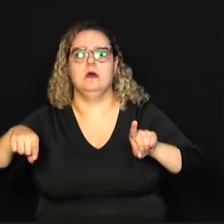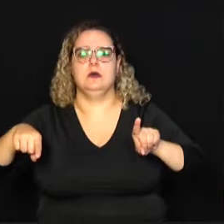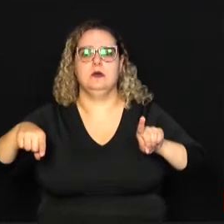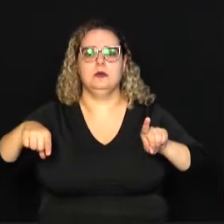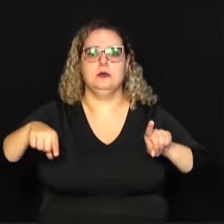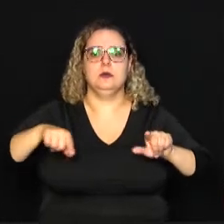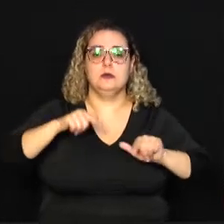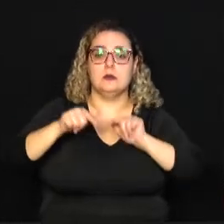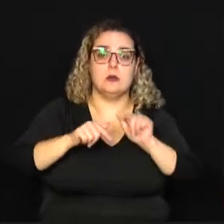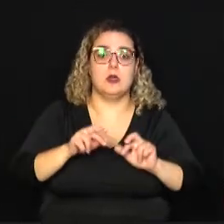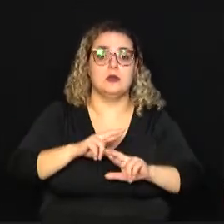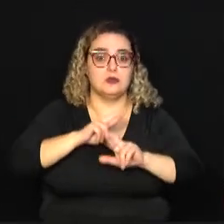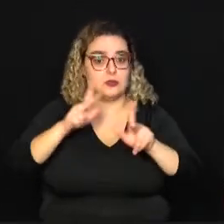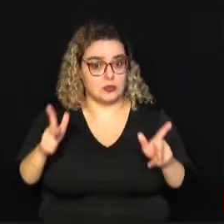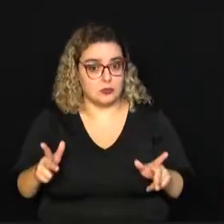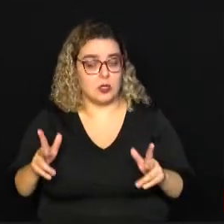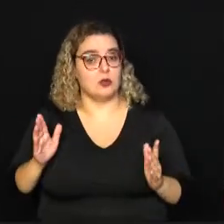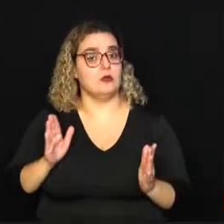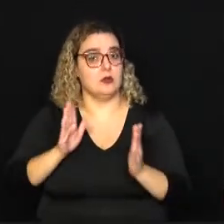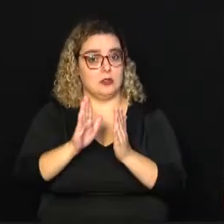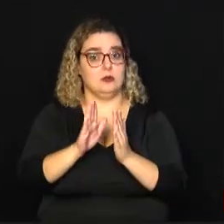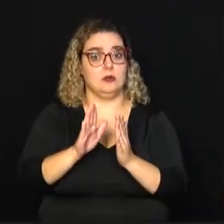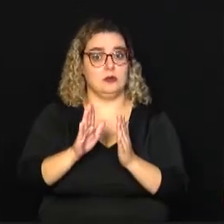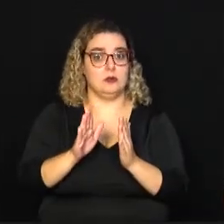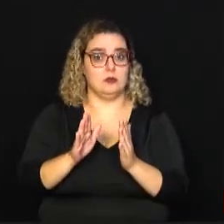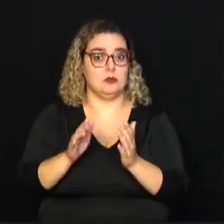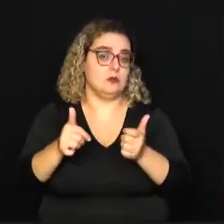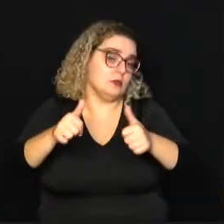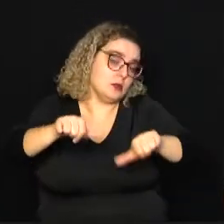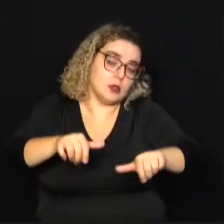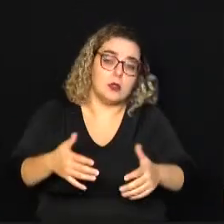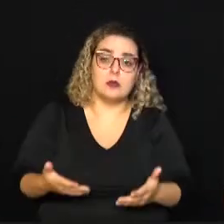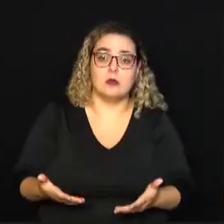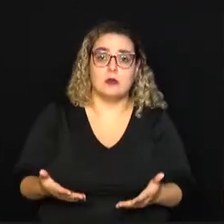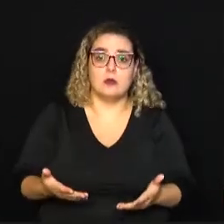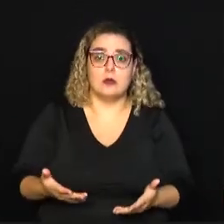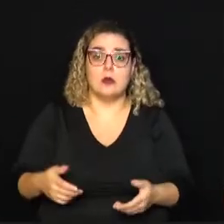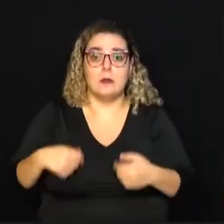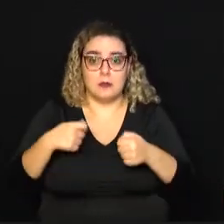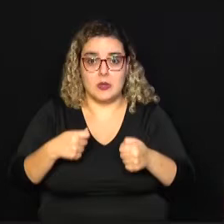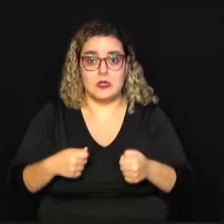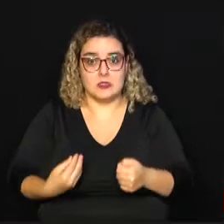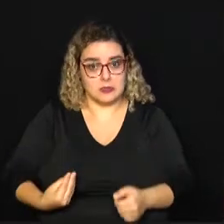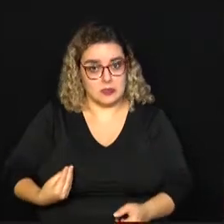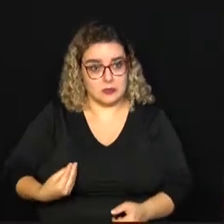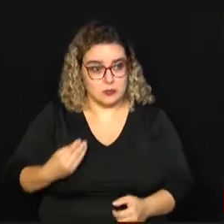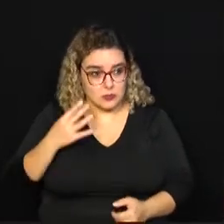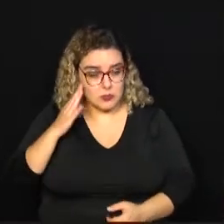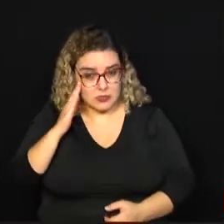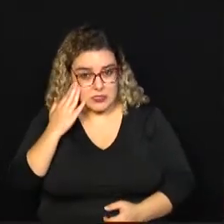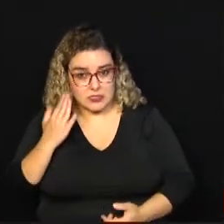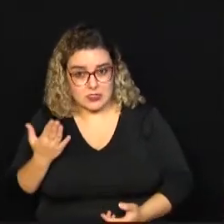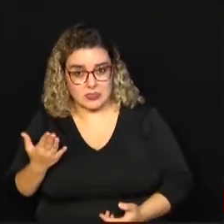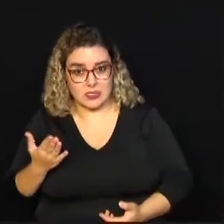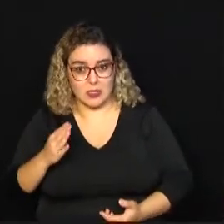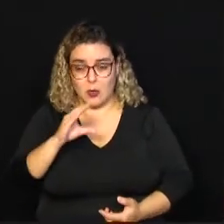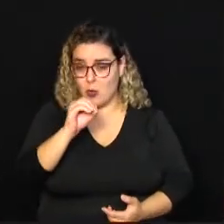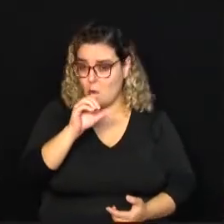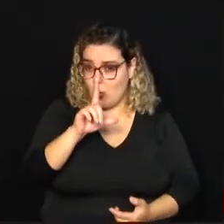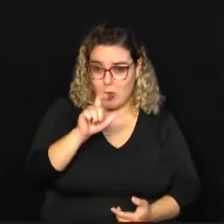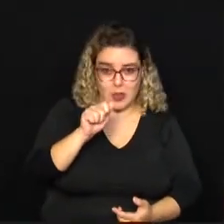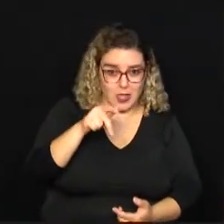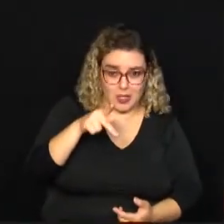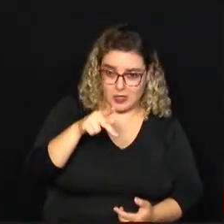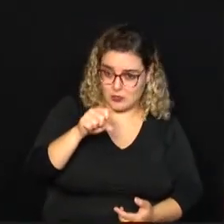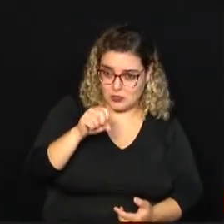cenários para o enfrentamento da crise. Nesse momento, nós temos que considerar o pior cenário possível, que é esse que nós estamos vivendo, de colapso. Então, tem que pensar em todas as medidas.